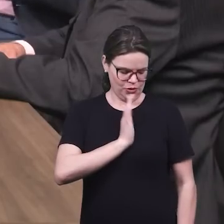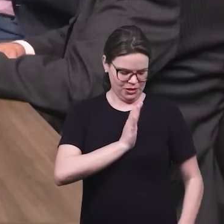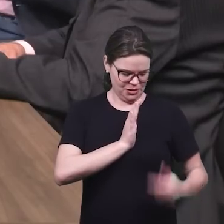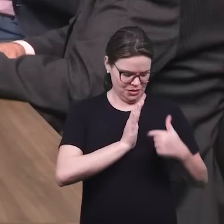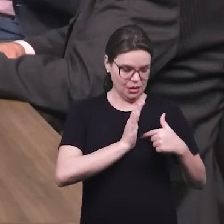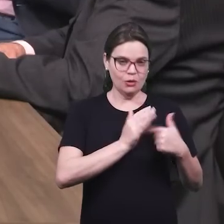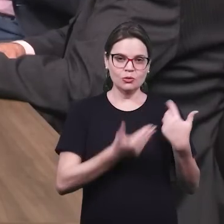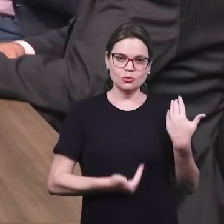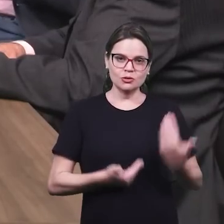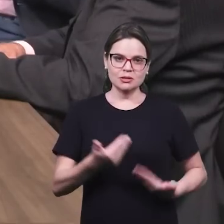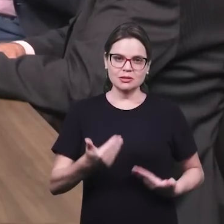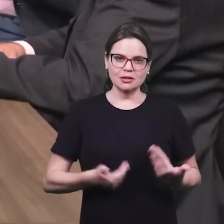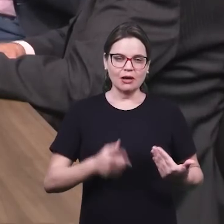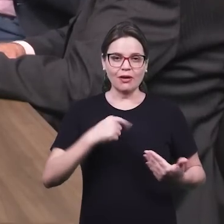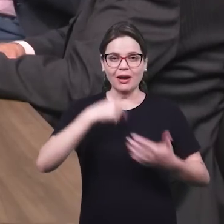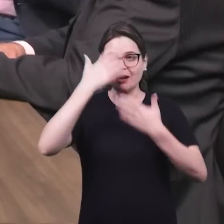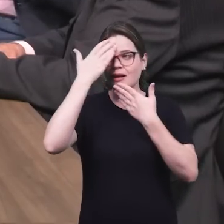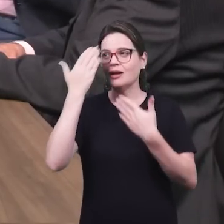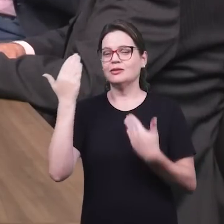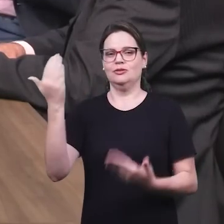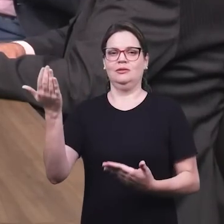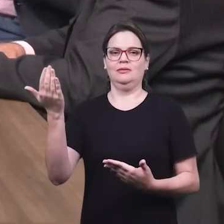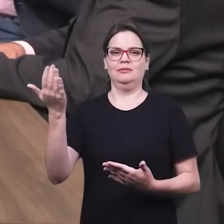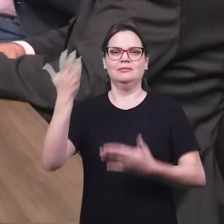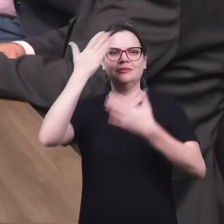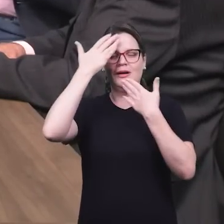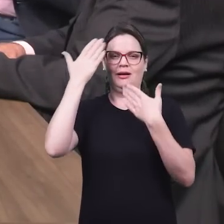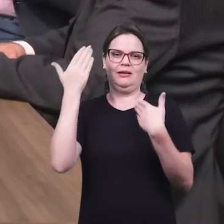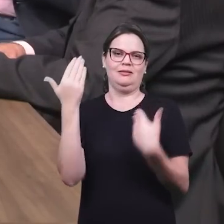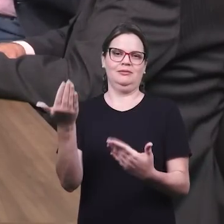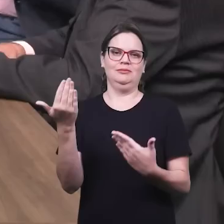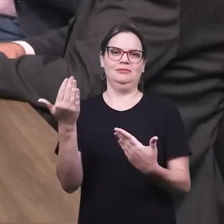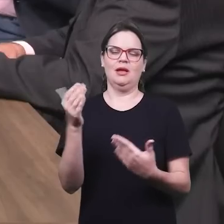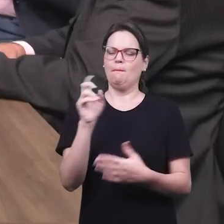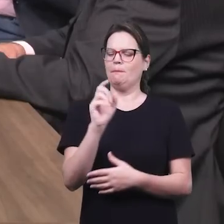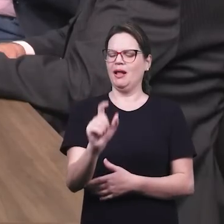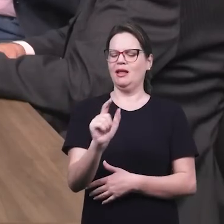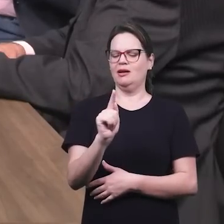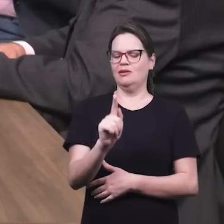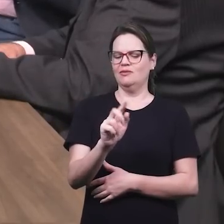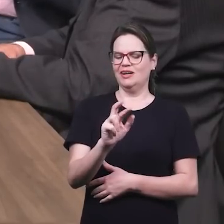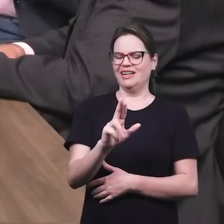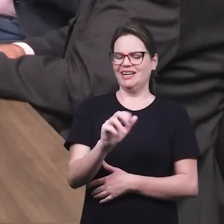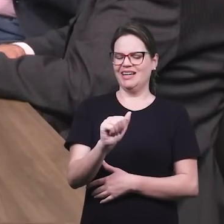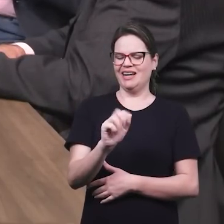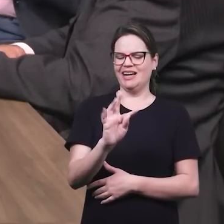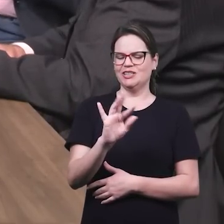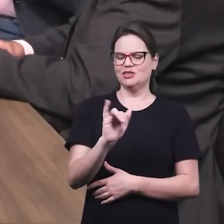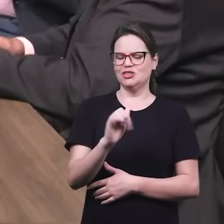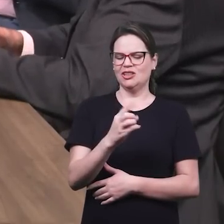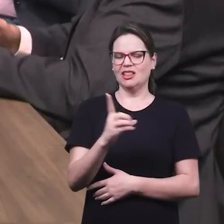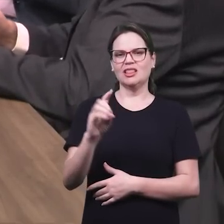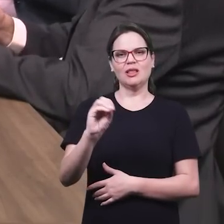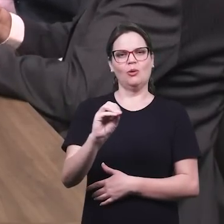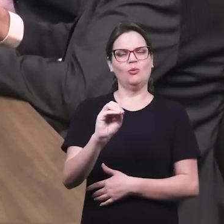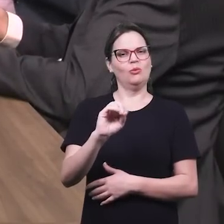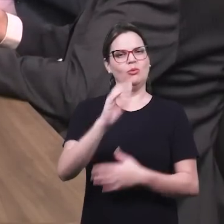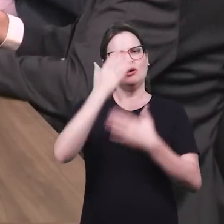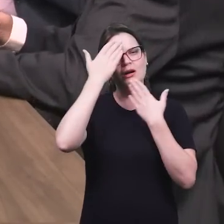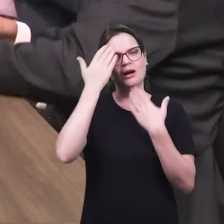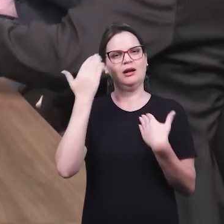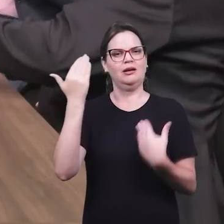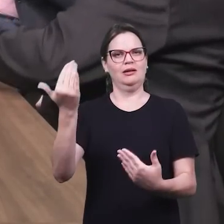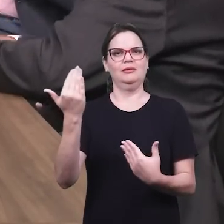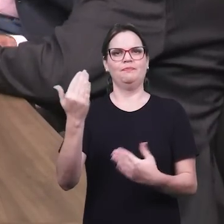do servo do Senhor. Então, é a gratidão. Né? Então, por exemplo, o pastor Tiago, ele